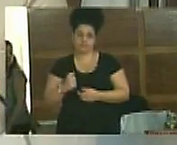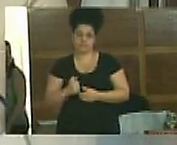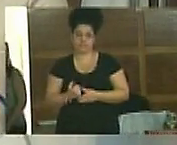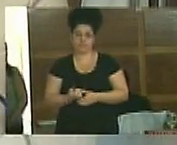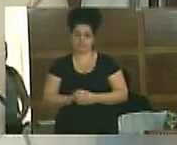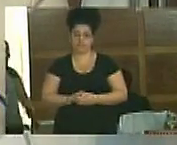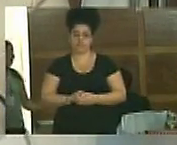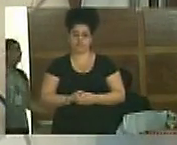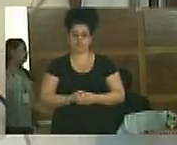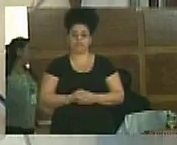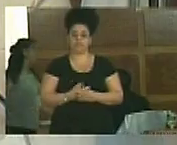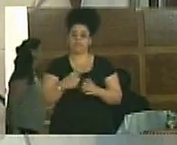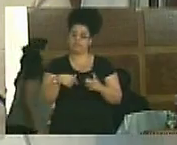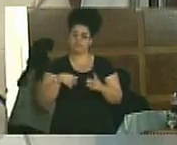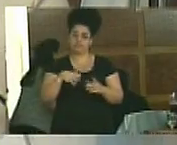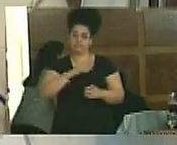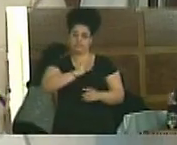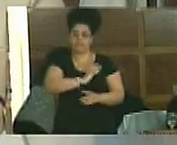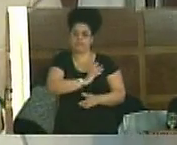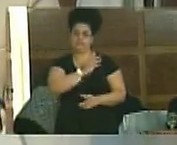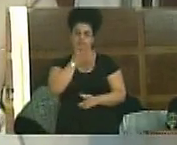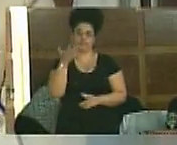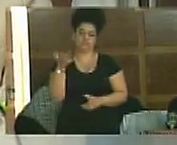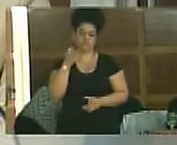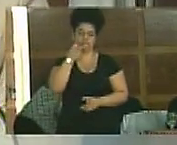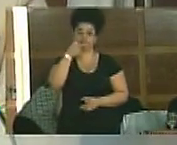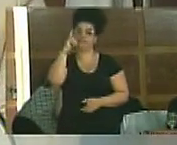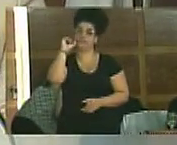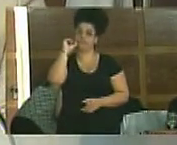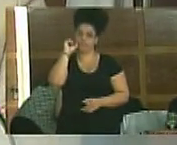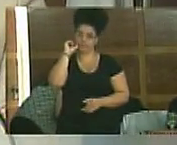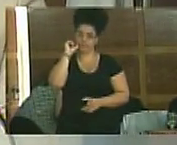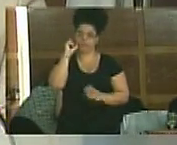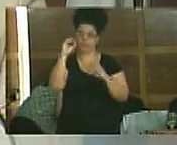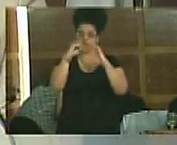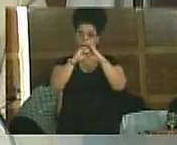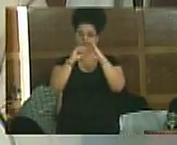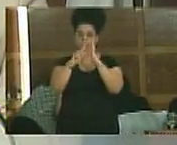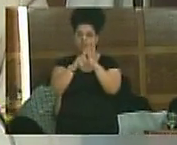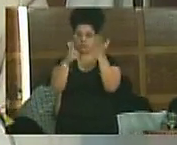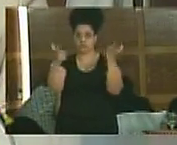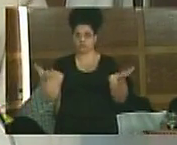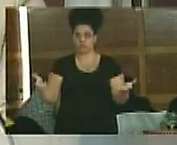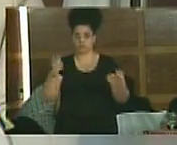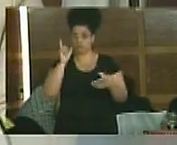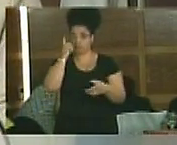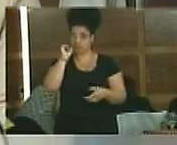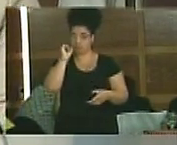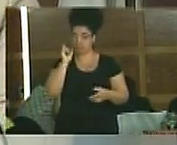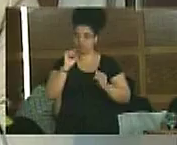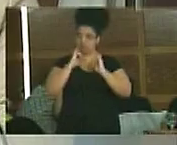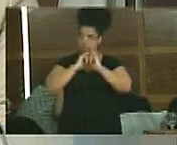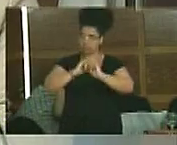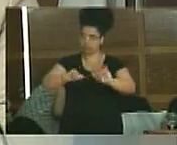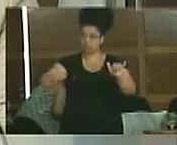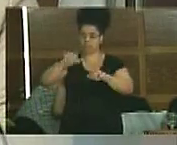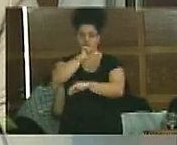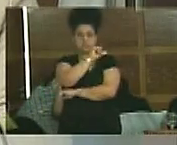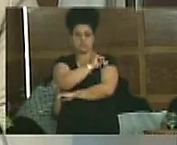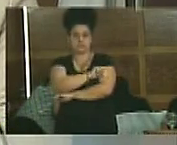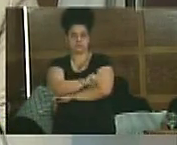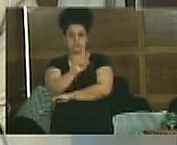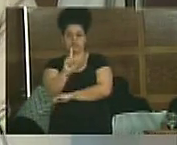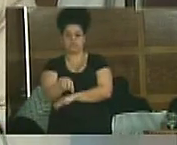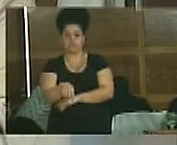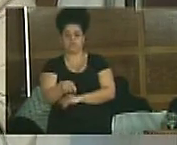de um estado alarmante, né? Hoje, ontem, na verdade, saiu no Globo, ontem, Rio é